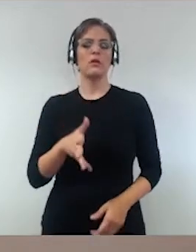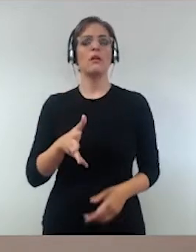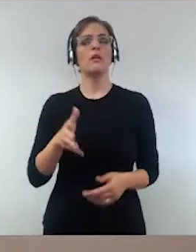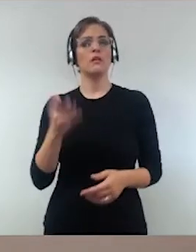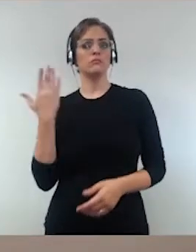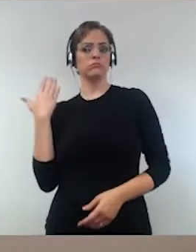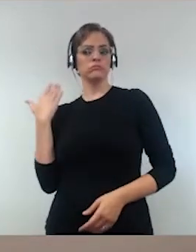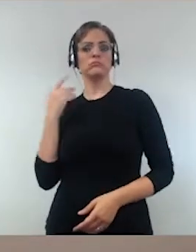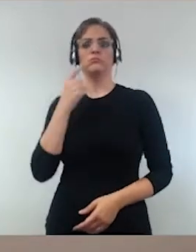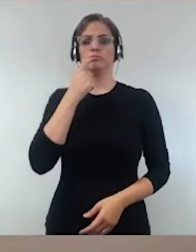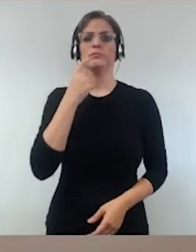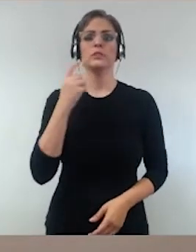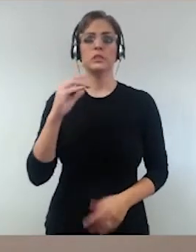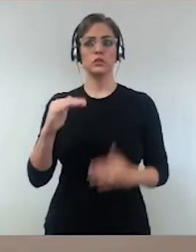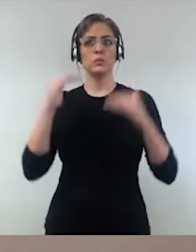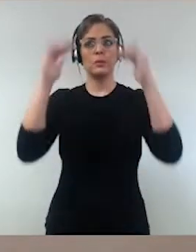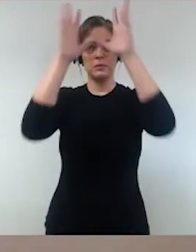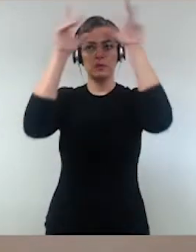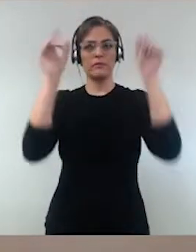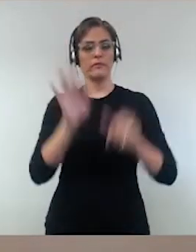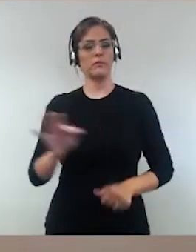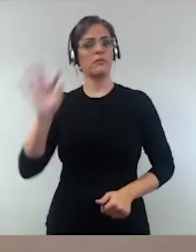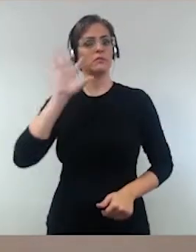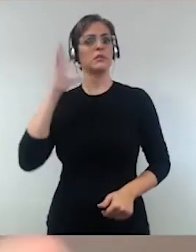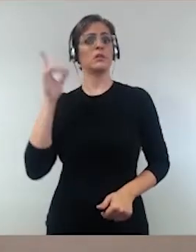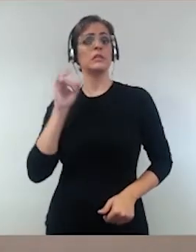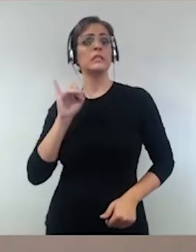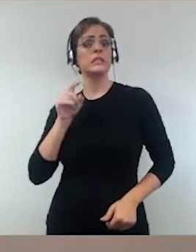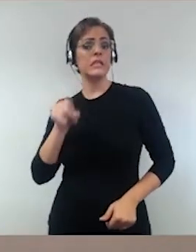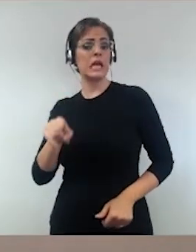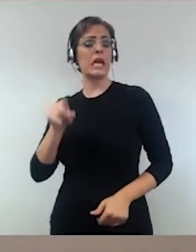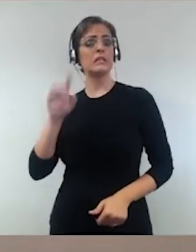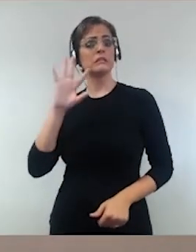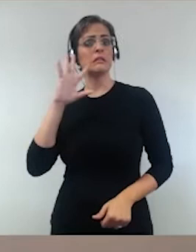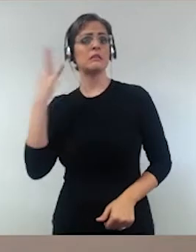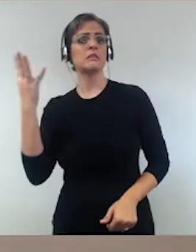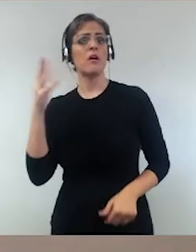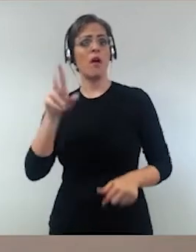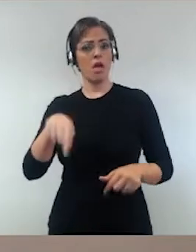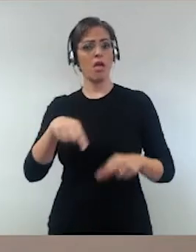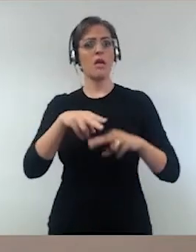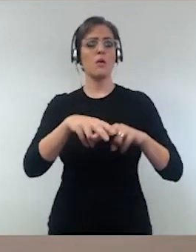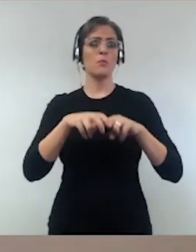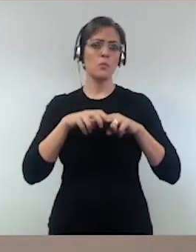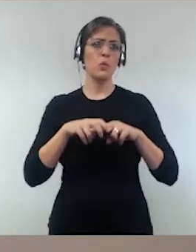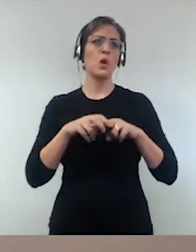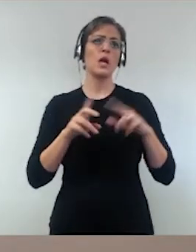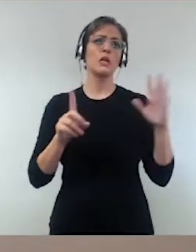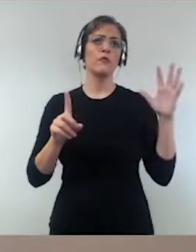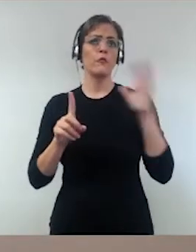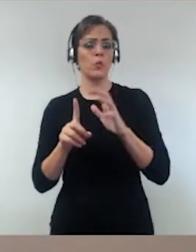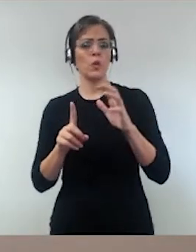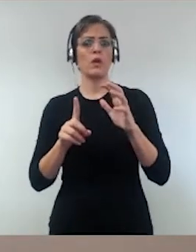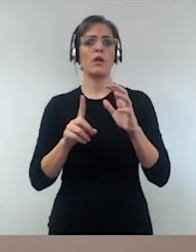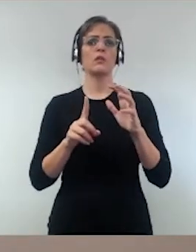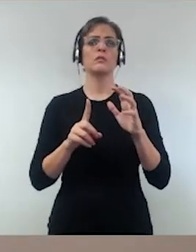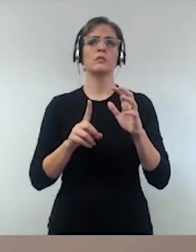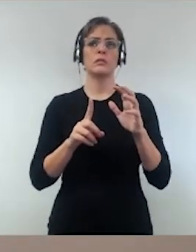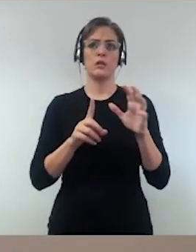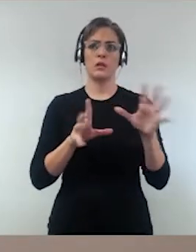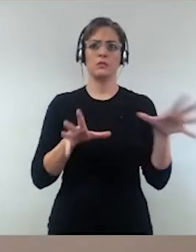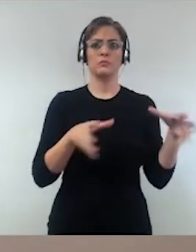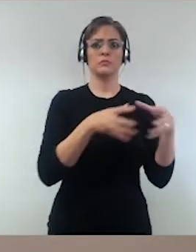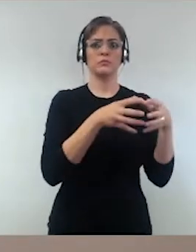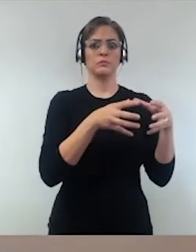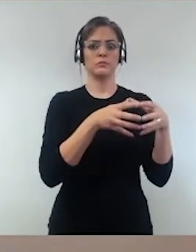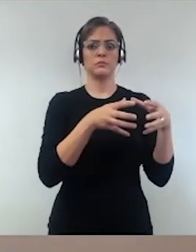Supremo Tribunal Federal, e qual que é a relação, se ela foi influenciada em alguma medida pela decisão da Corte Constitucional Alemã.